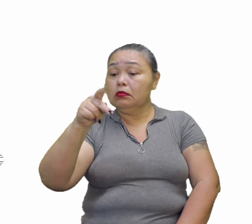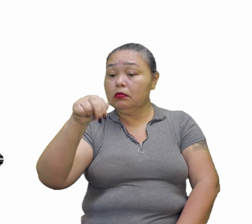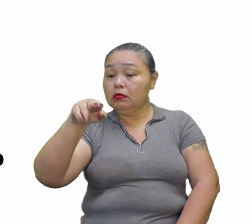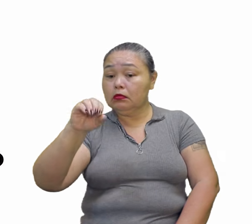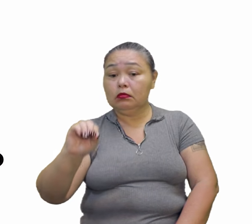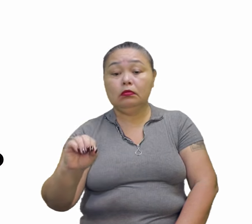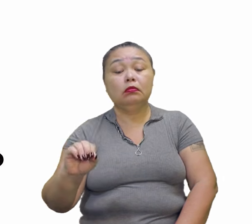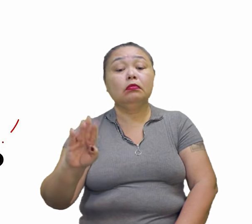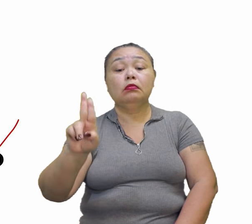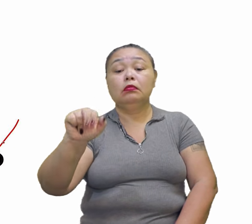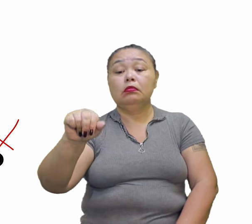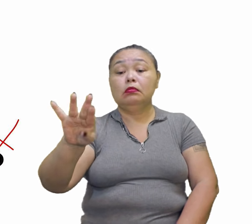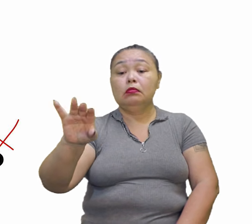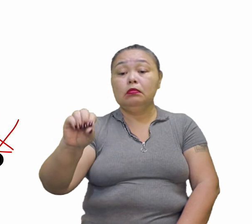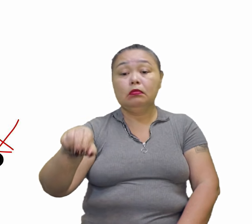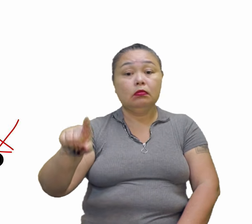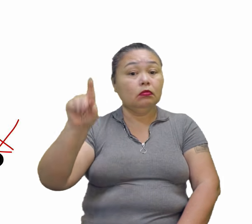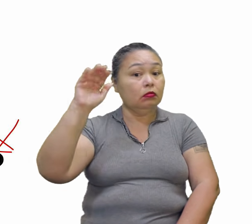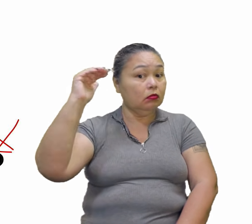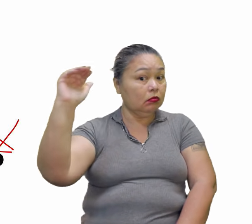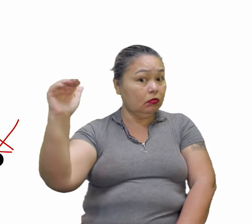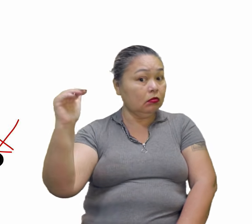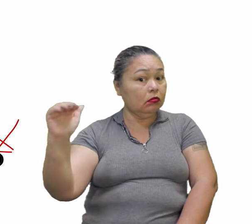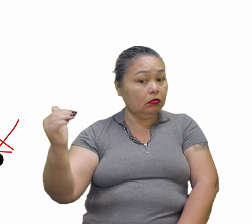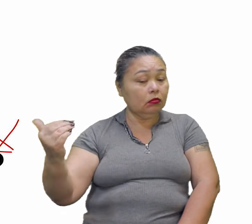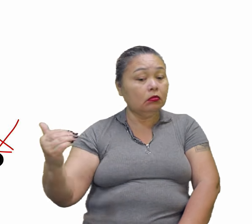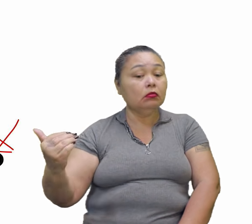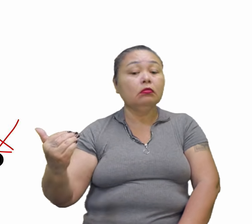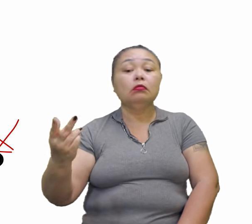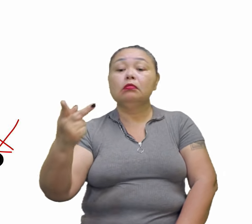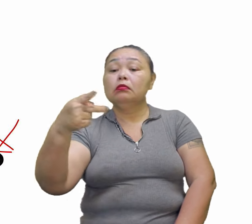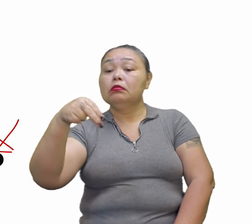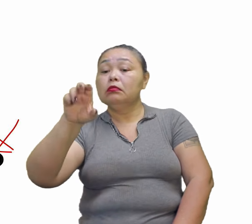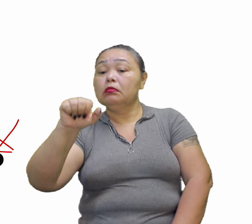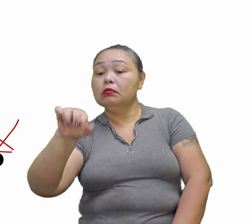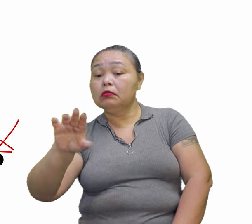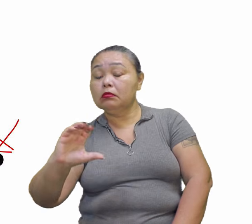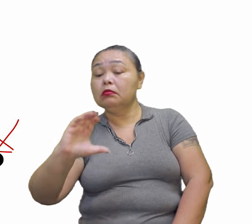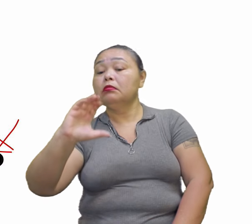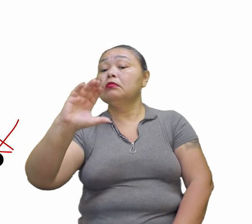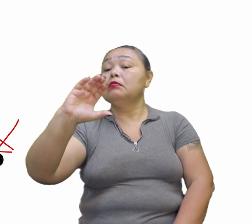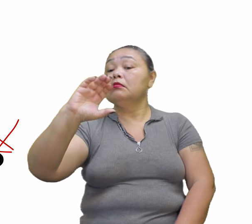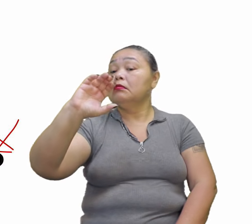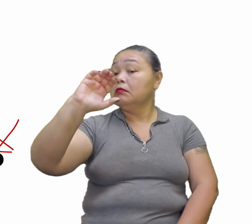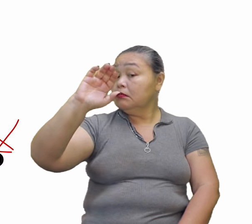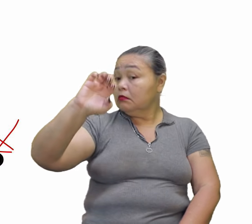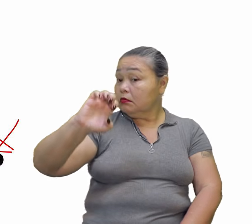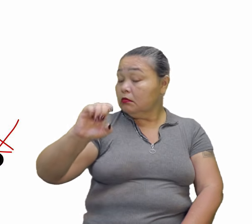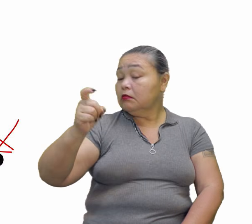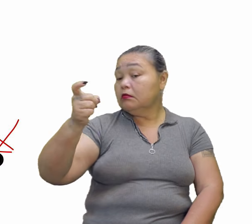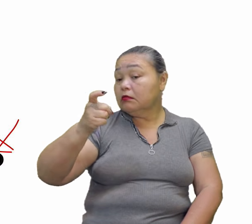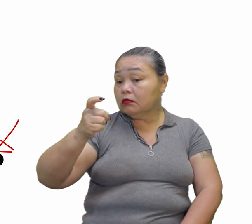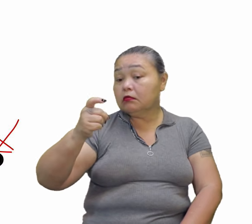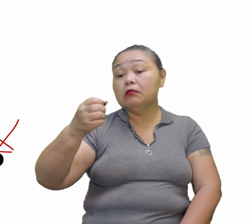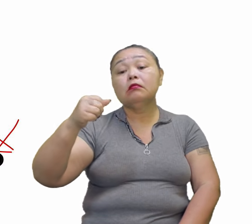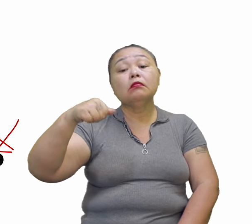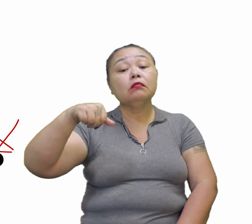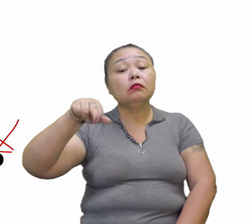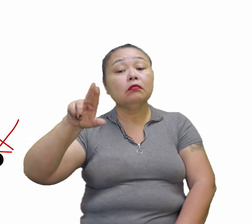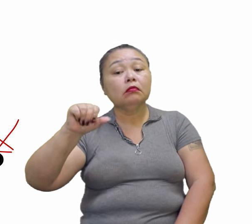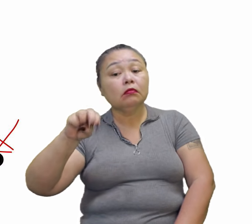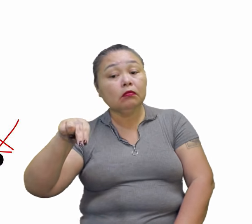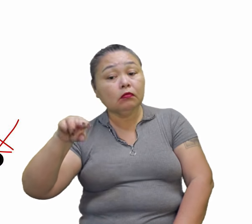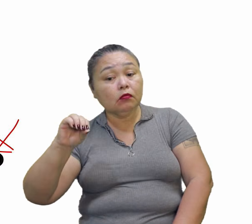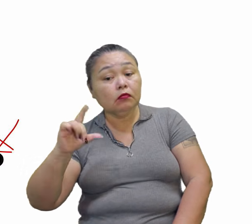propano, butano e assim você vai, pentano, hexano, a gente vai ali